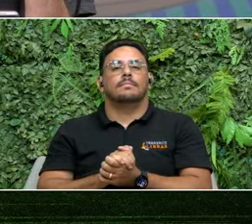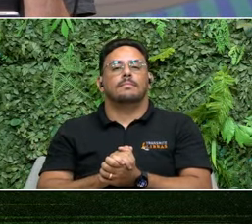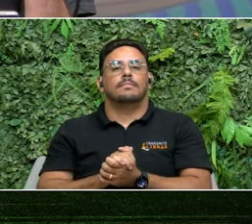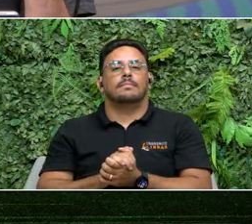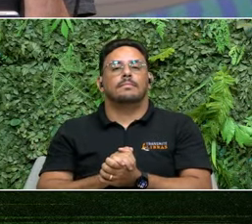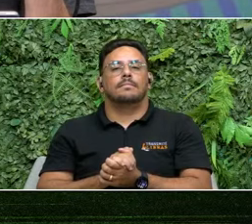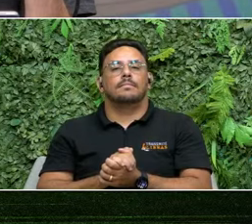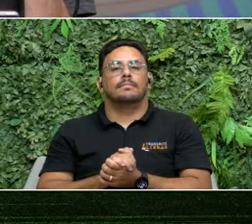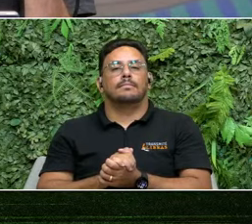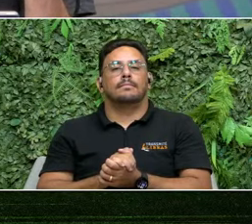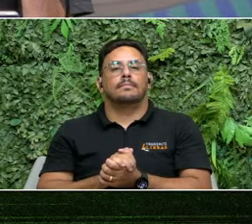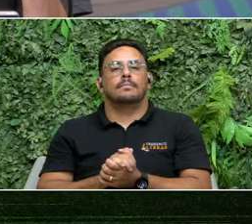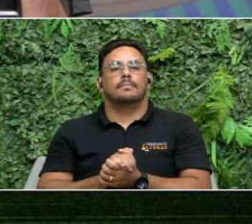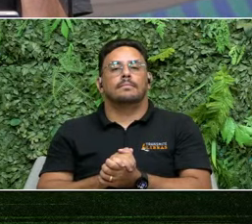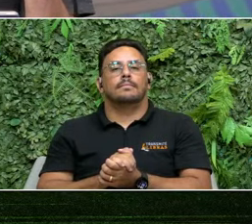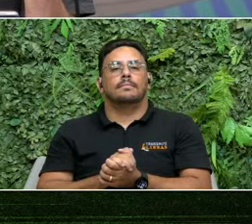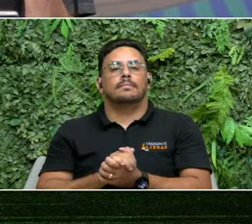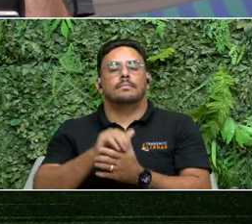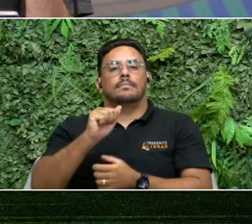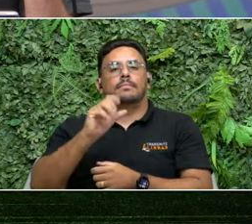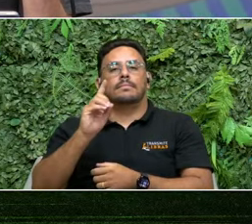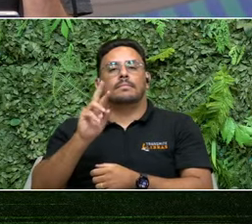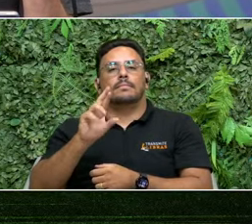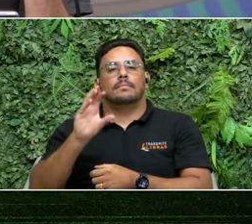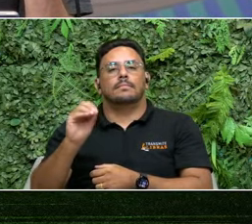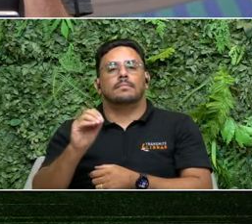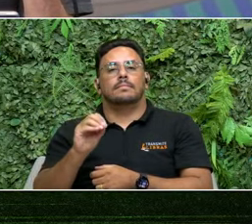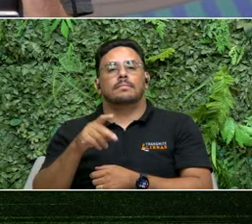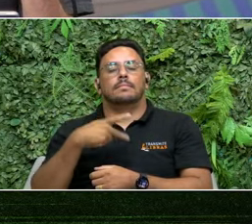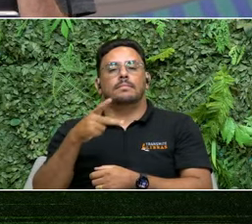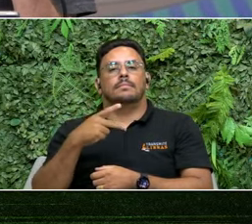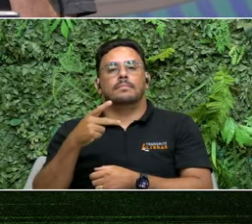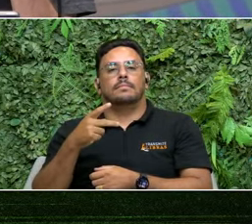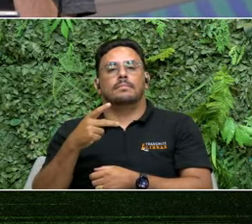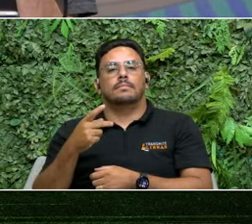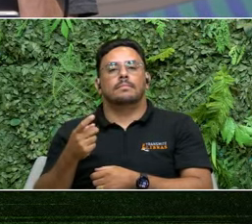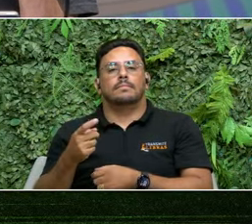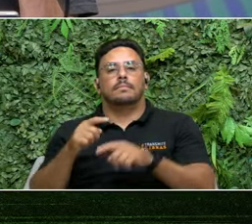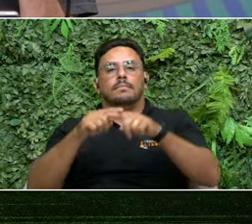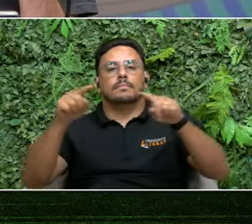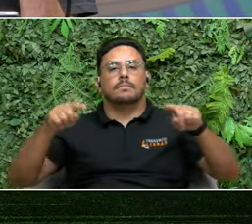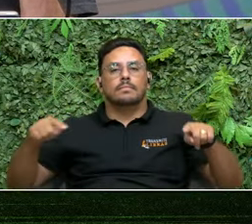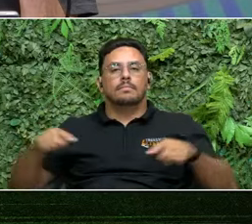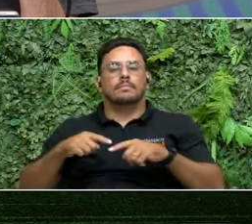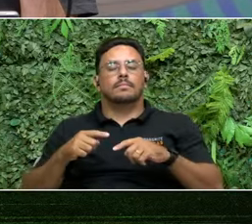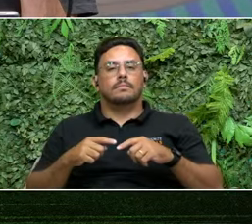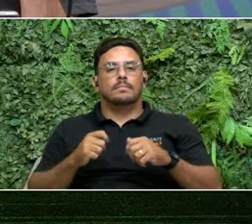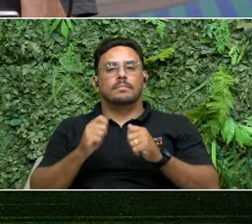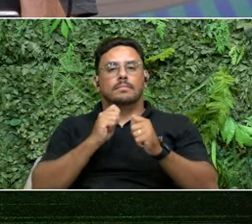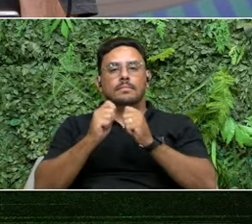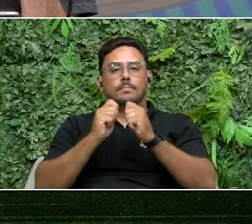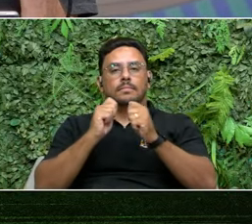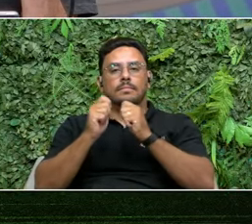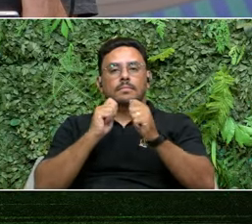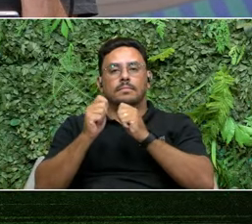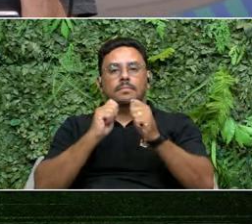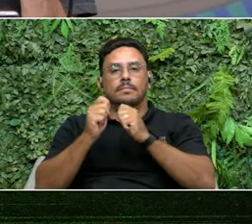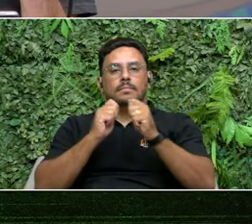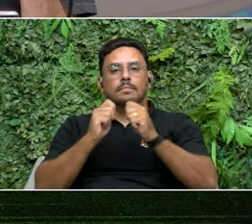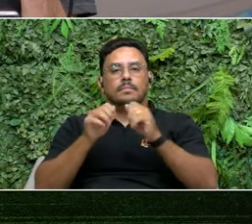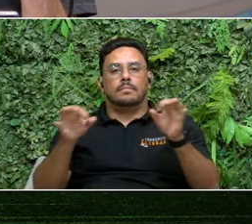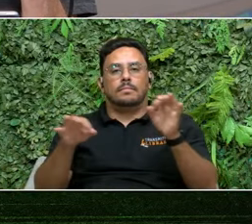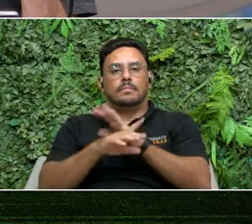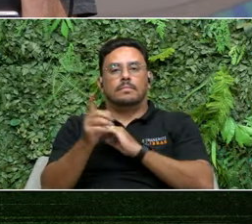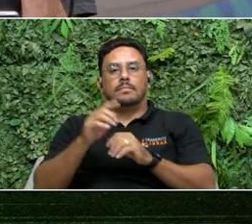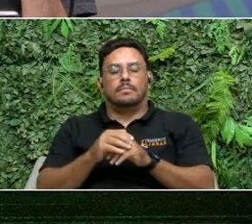AD AD ADR já foi lá pra sala de entrevista coletiva mas eu aposto que ô Adroaldo Ô Adroaldo acabou não